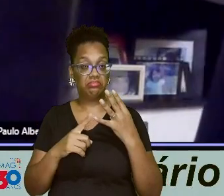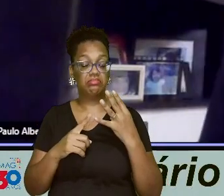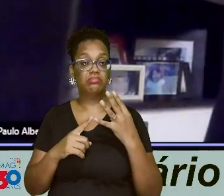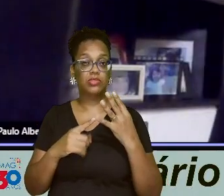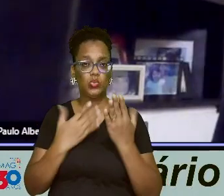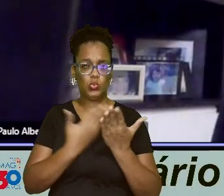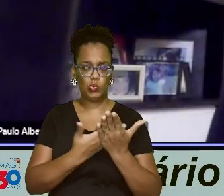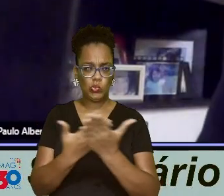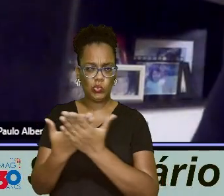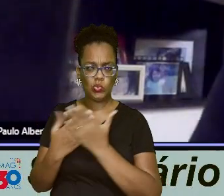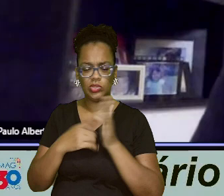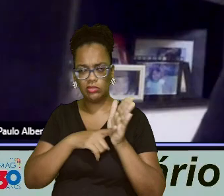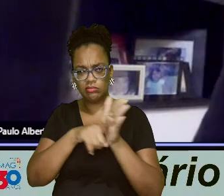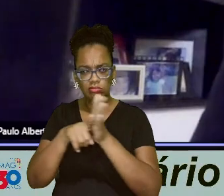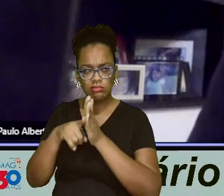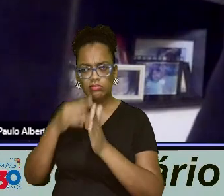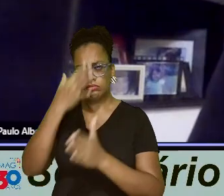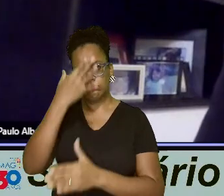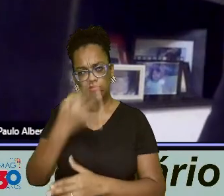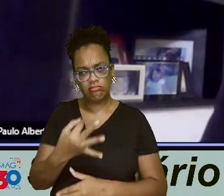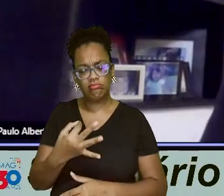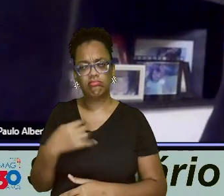estudado e compreendido por nós